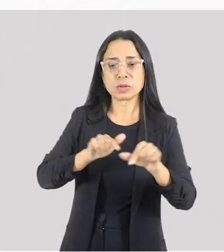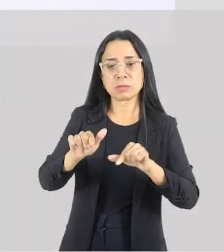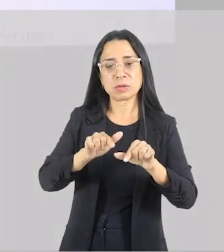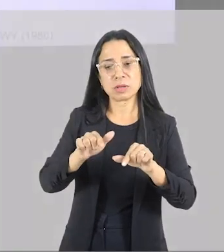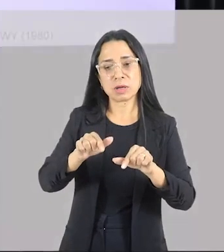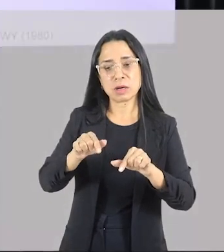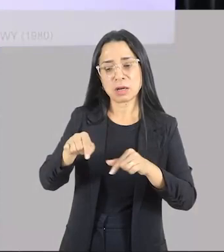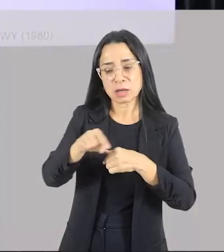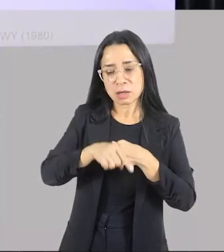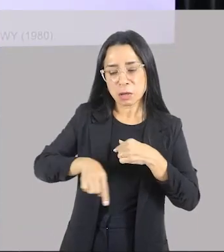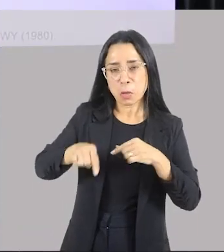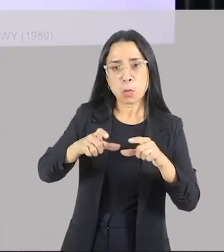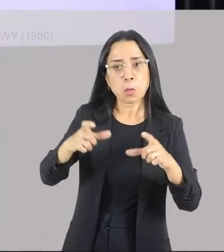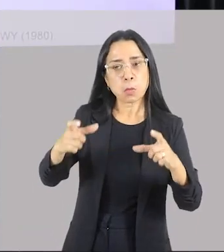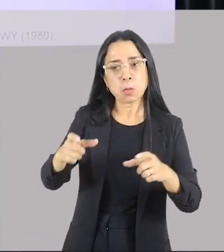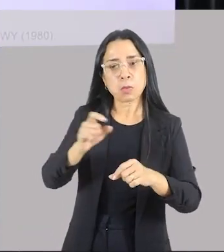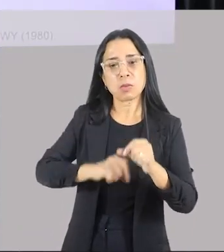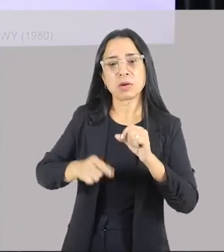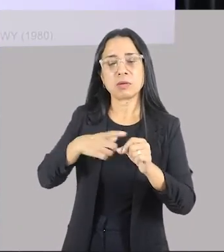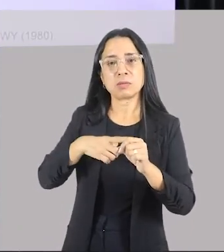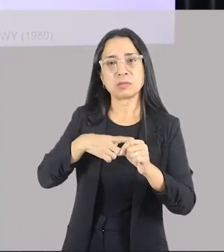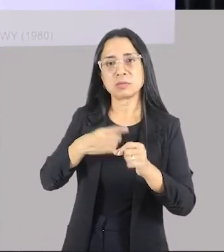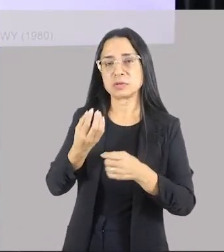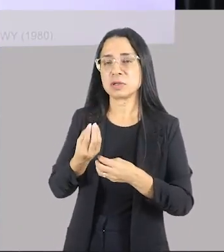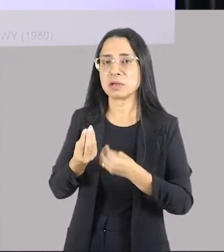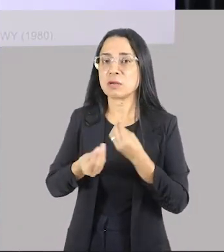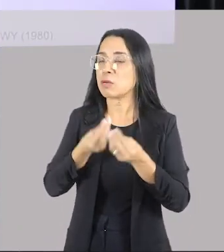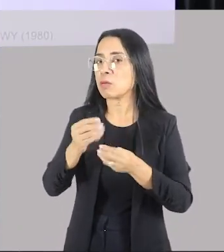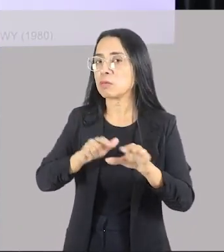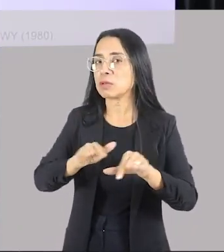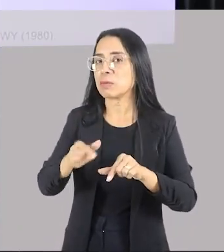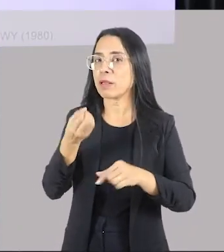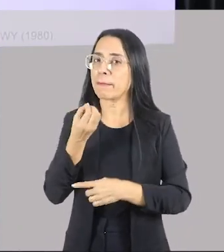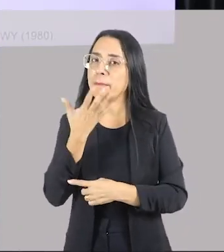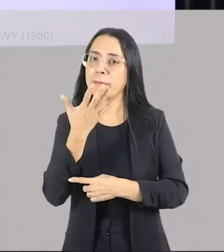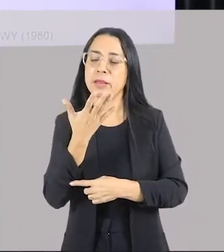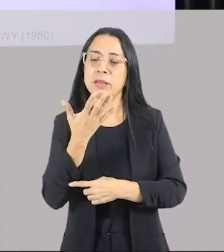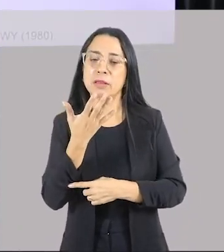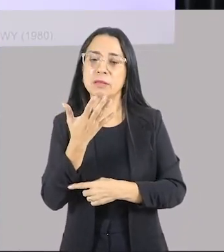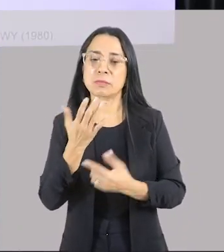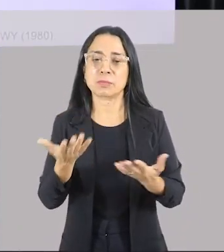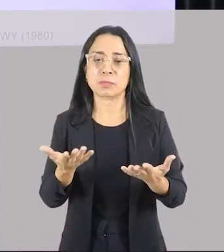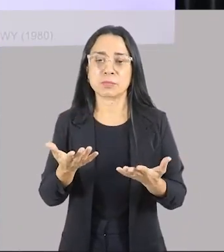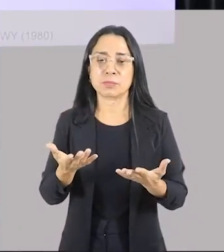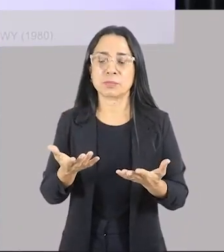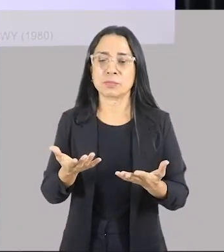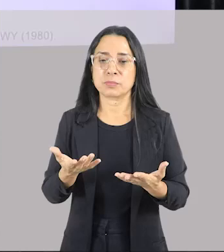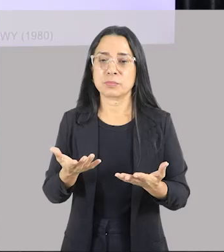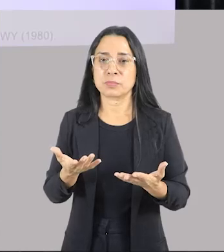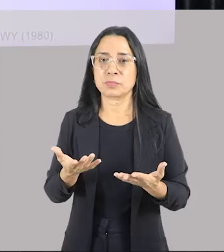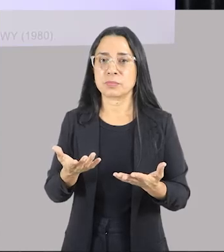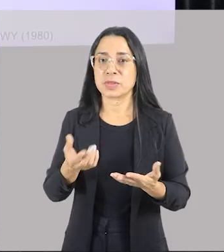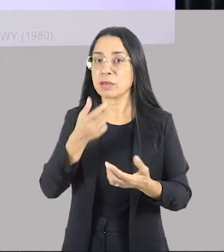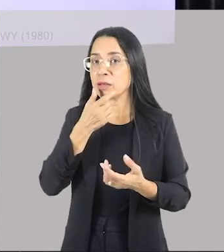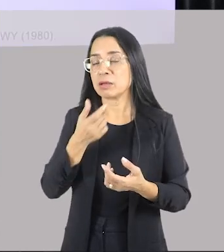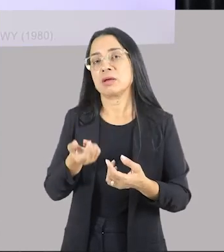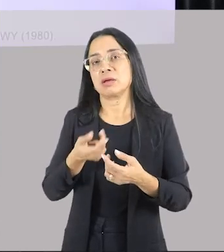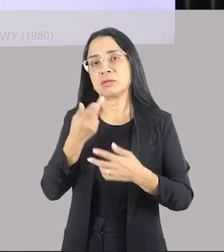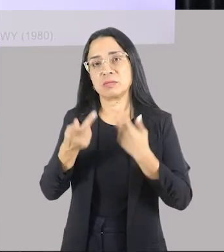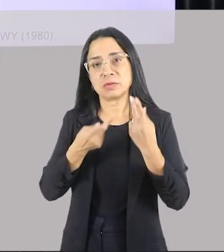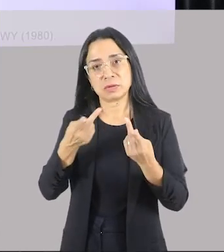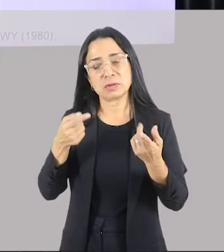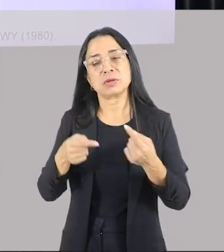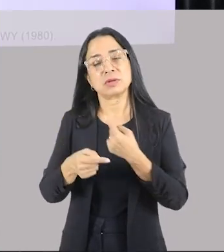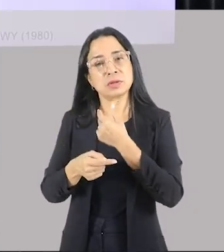conforto, não davam condições necessárias para a produção. Aí lembrar que, quando a gente fala de operários brasileiros, a gente está falando de homens, mas está falando de mulheres e de crianças